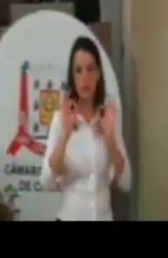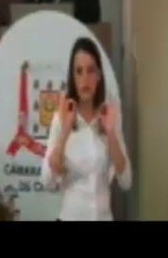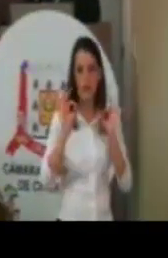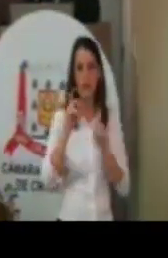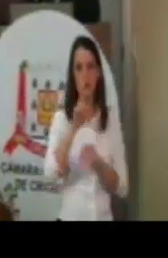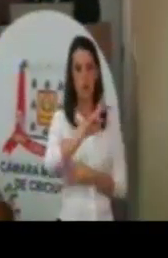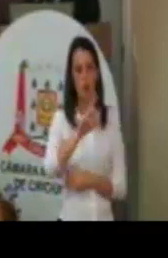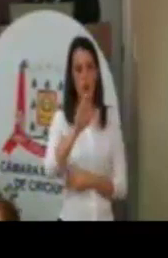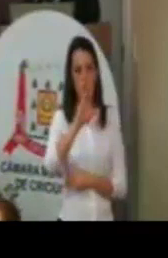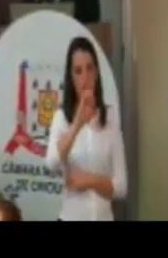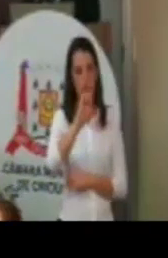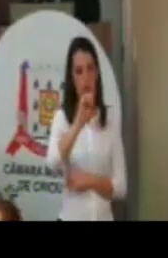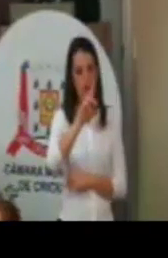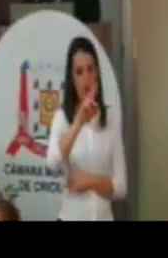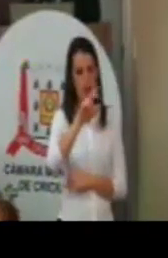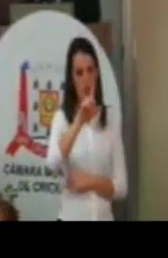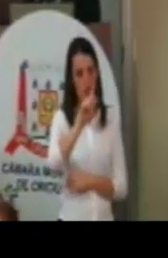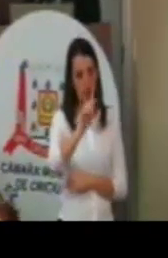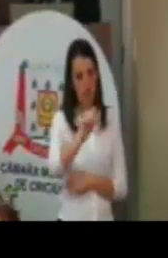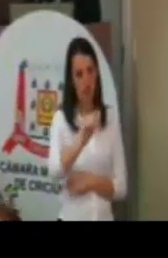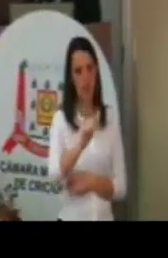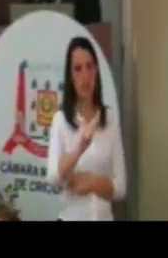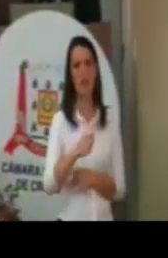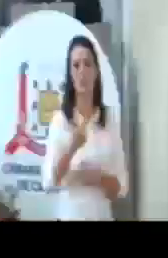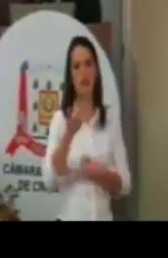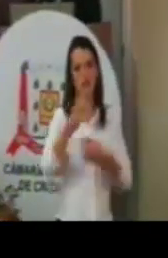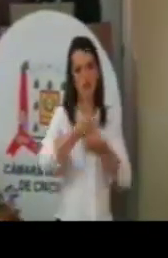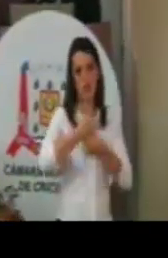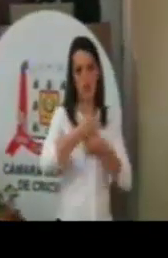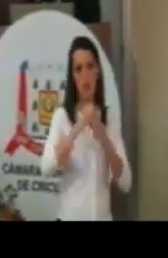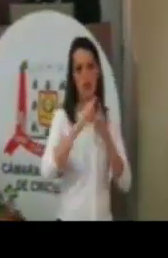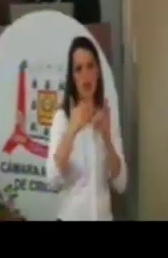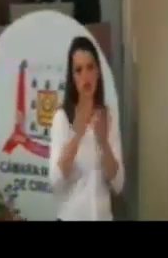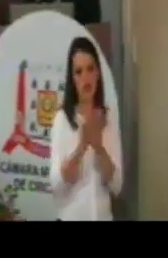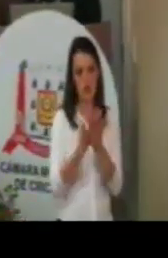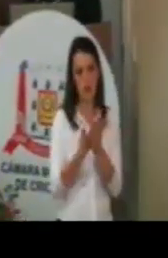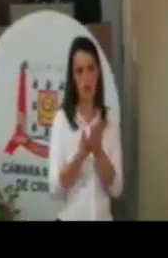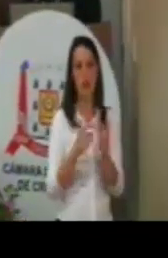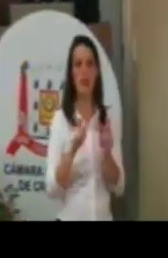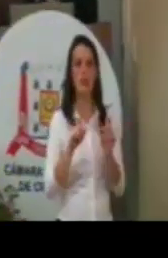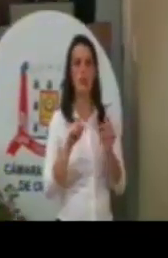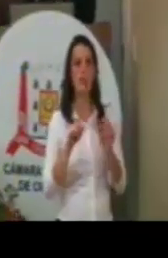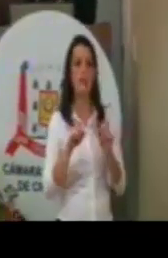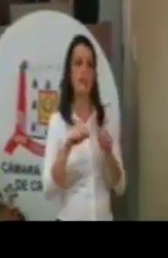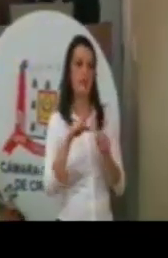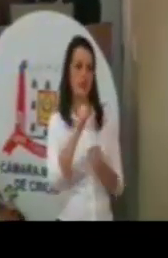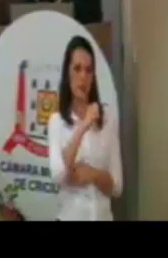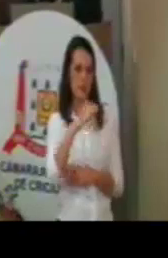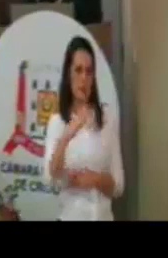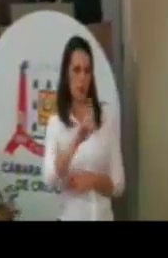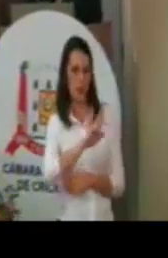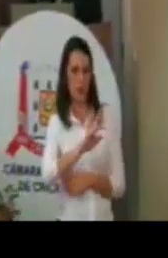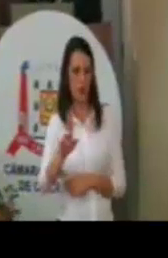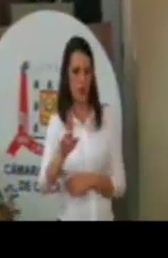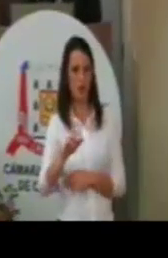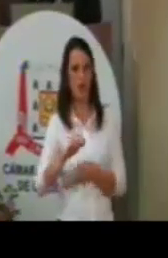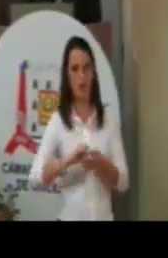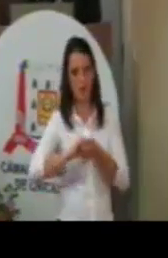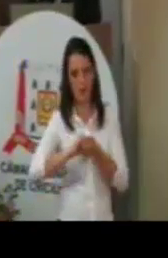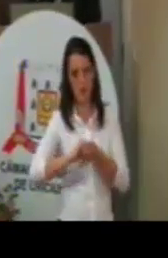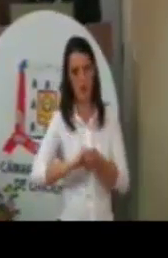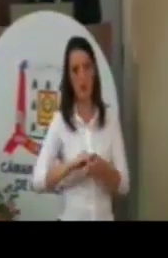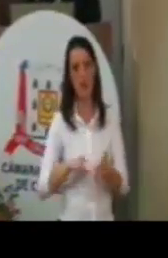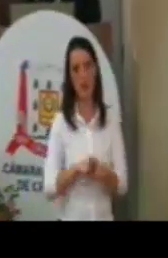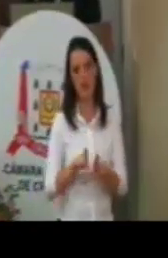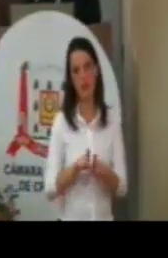muito especial a Carla, que é a diretora da Escola do Legislativo do Parlamento Catarinense, em nome dela,